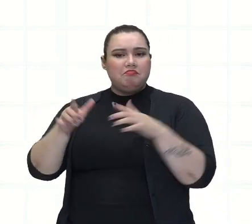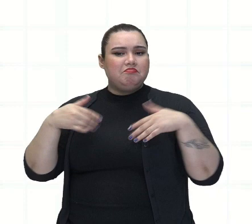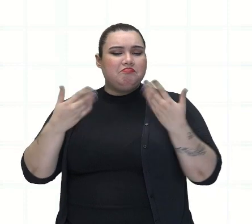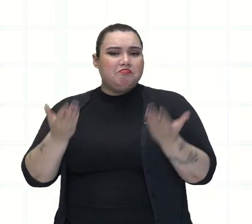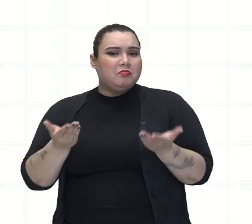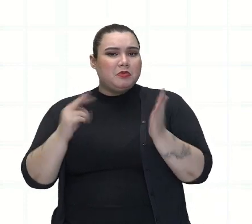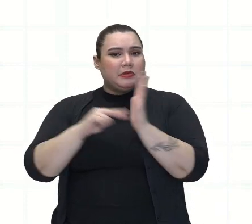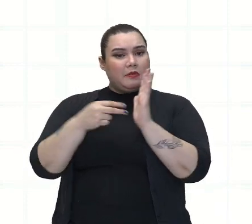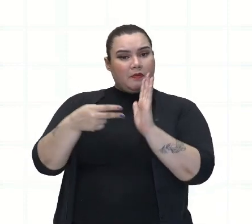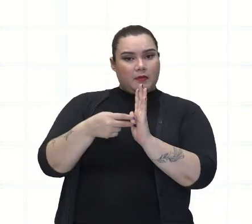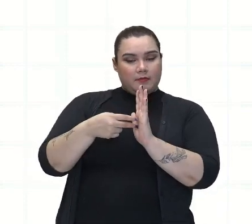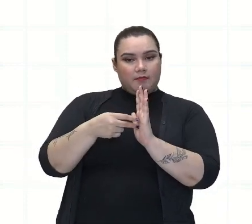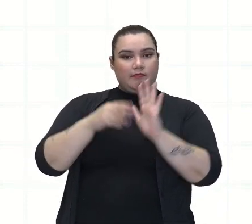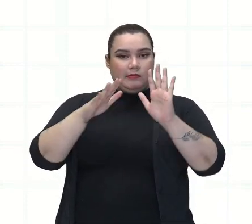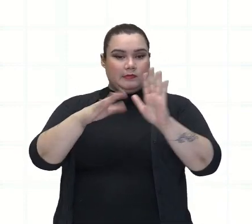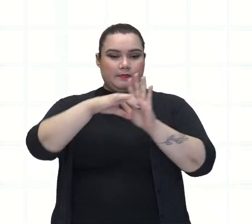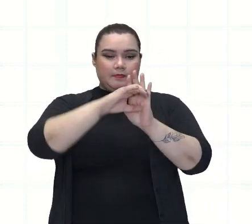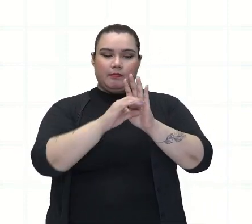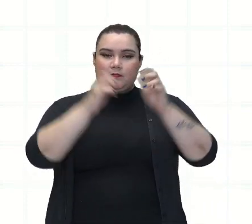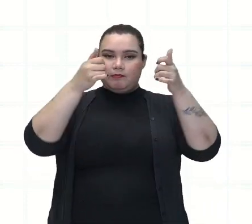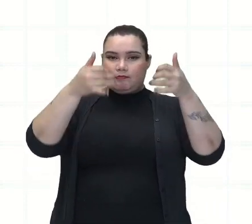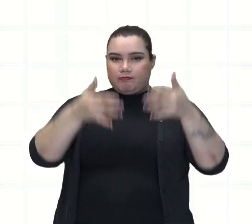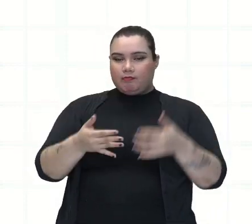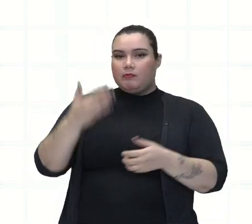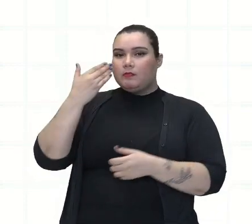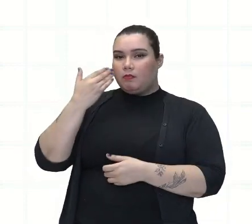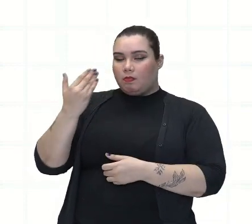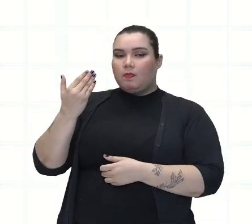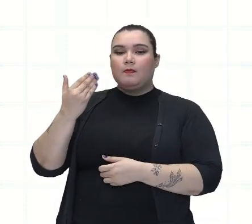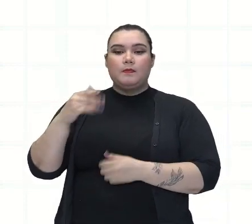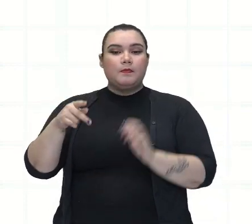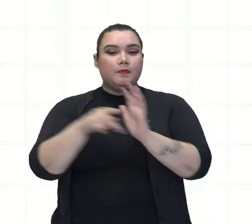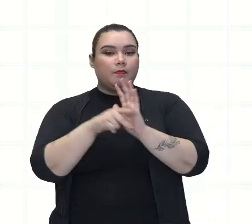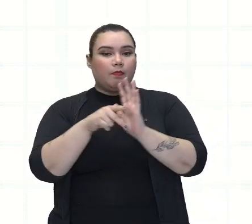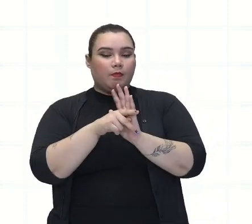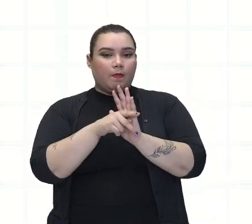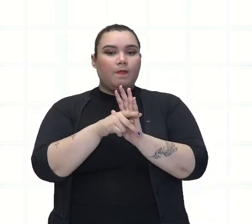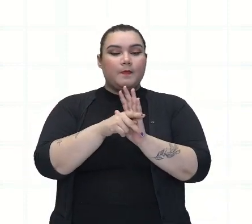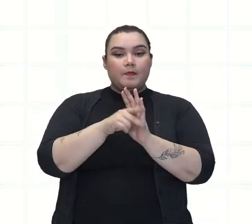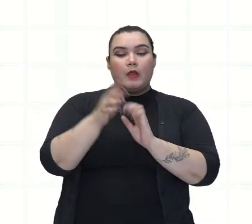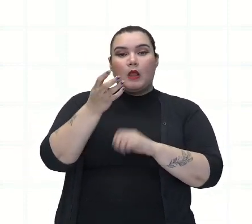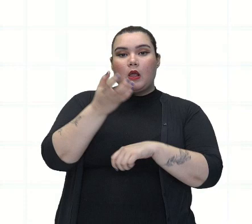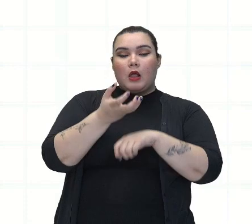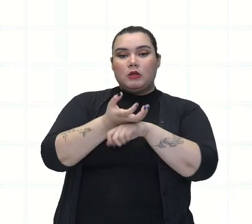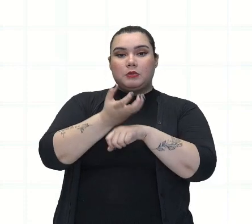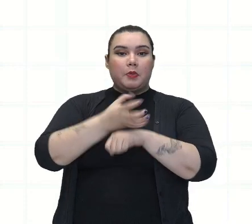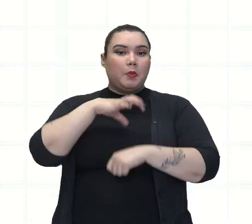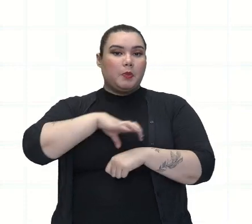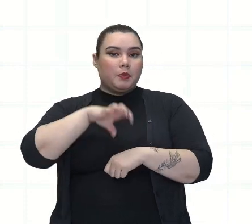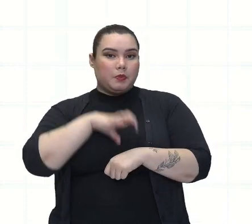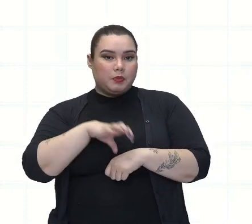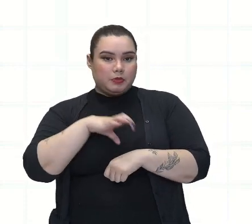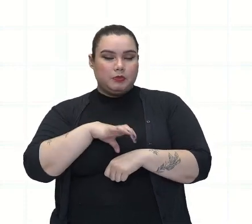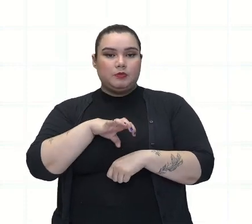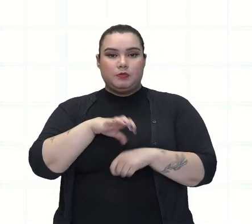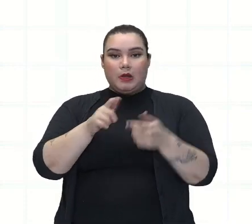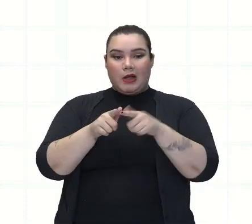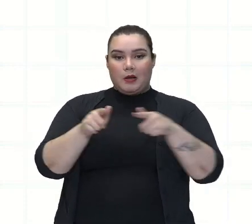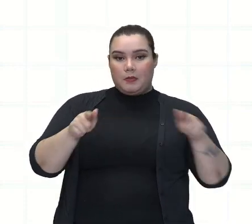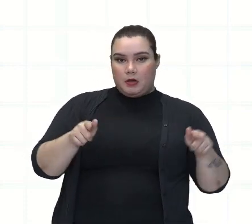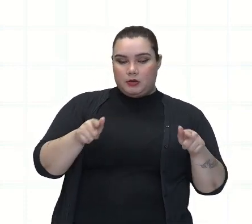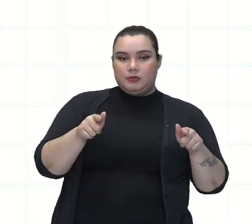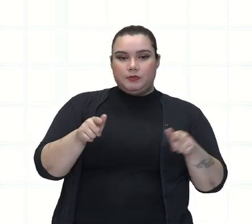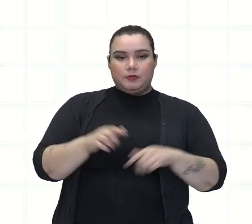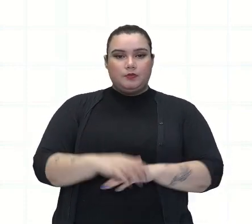conceito de numeral dentro da língua portuguesa, da nossa